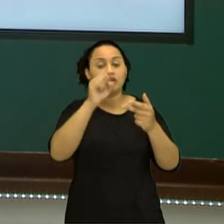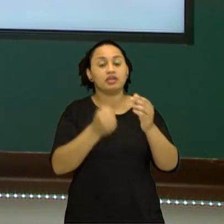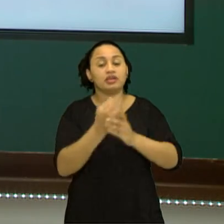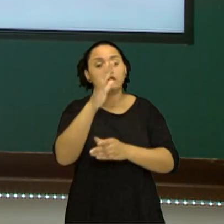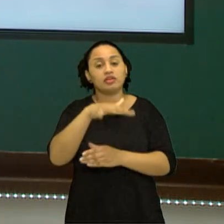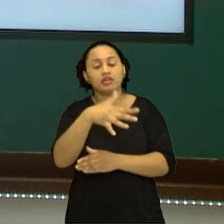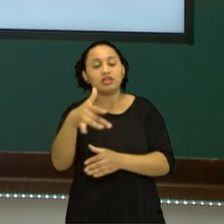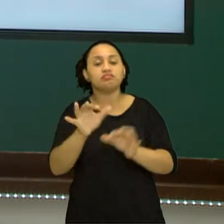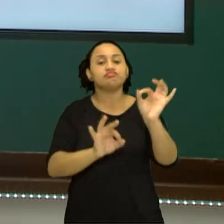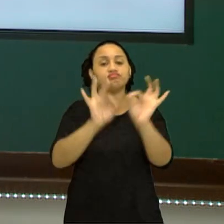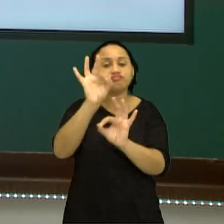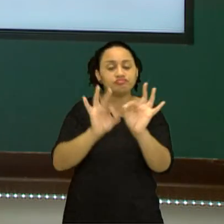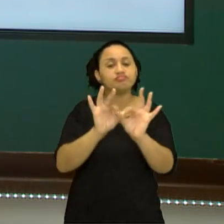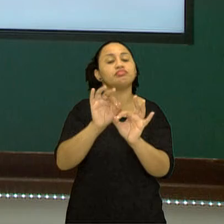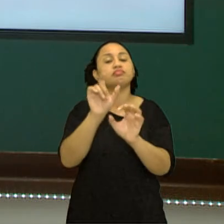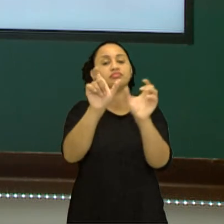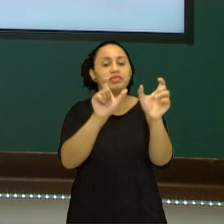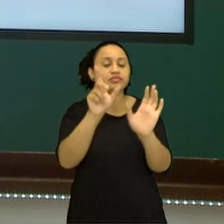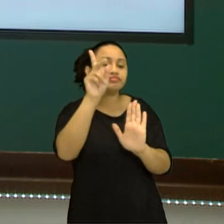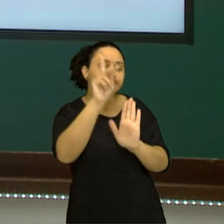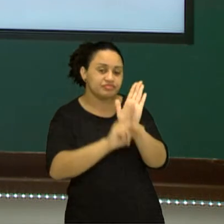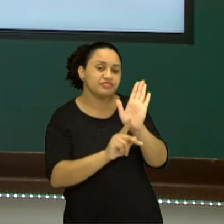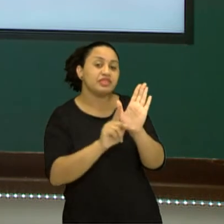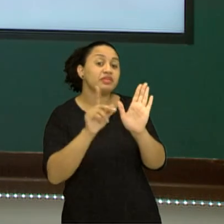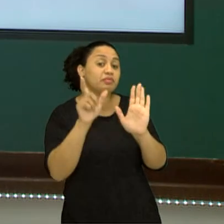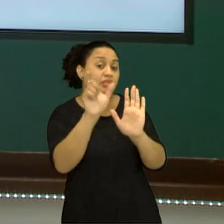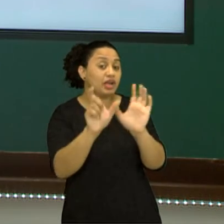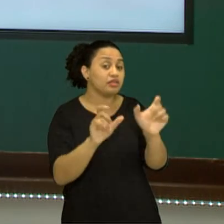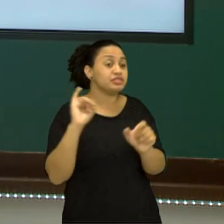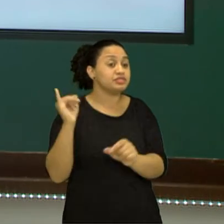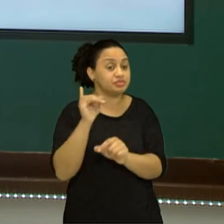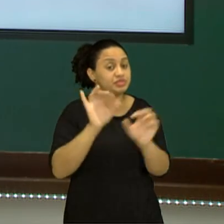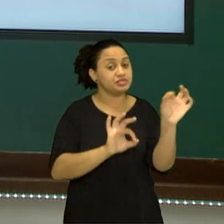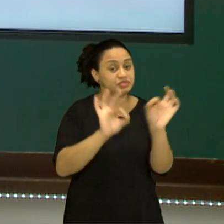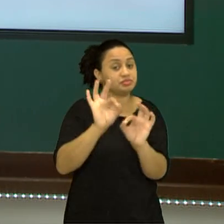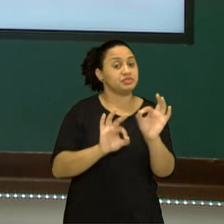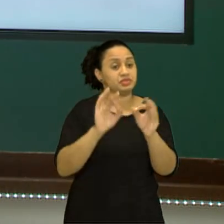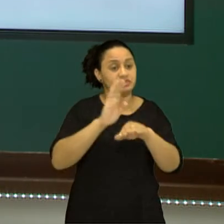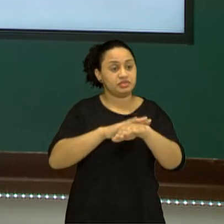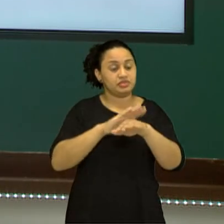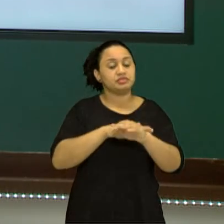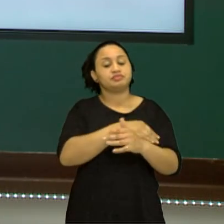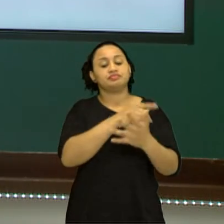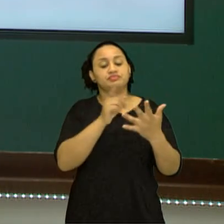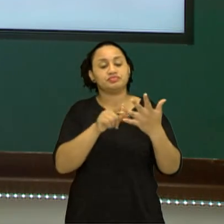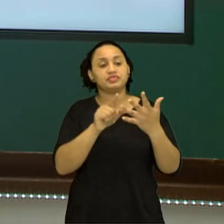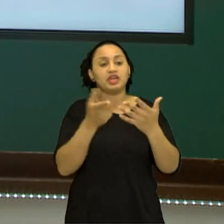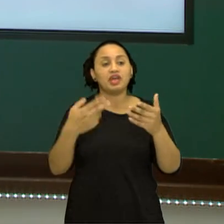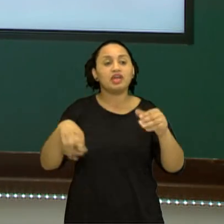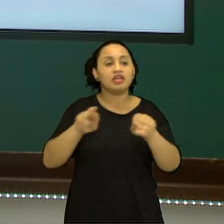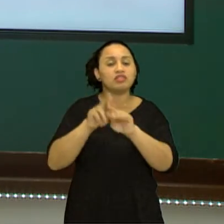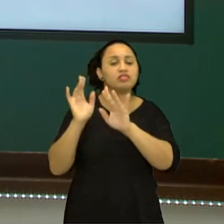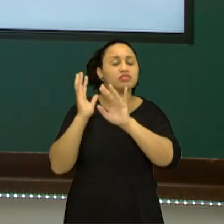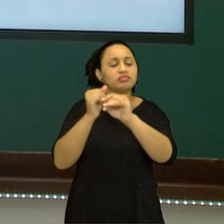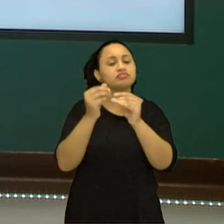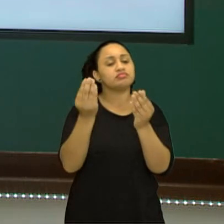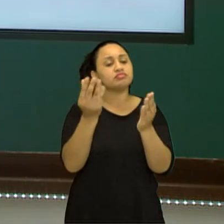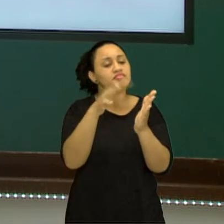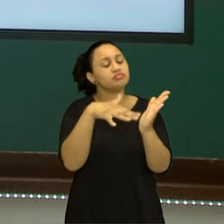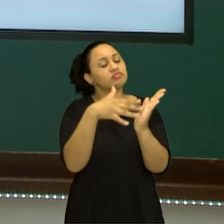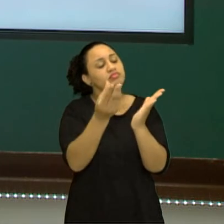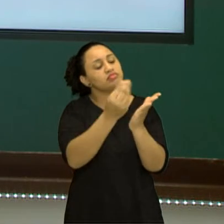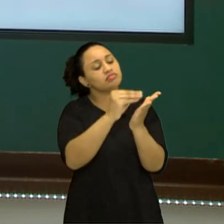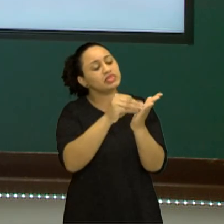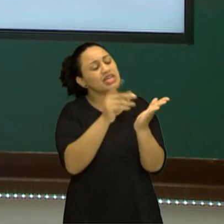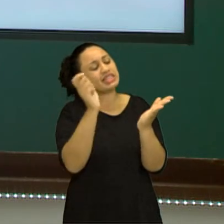organização, planejamento, palavras-chave para a gestão do tempo. Revise o seu cronograma, né? Ele é um cronograma possível